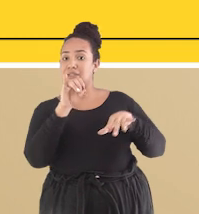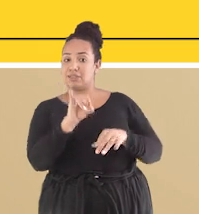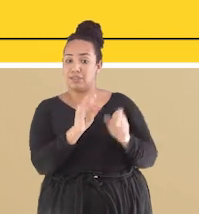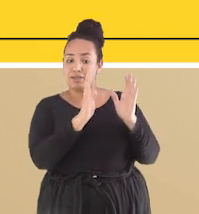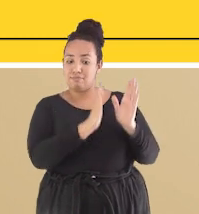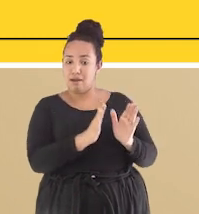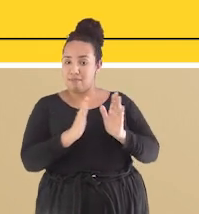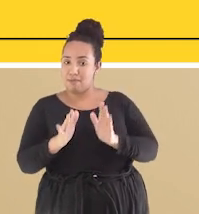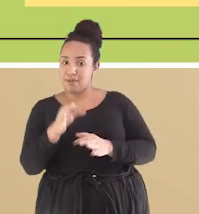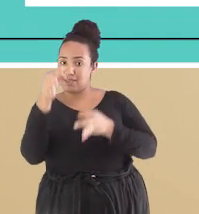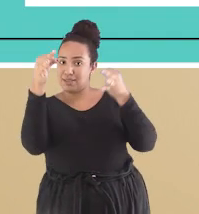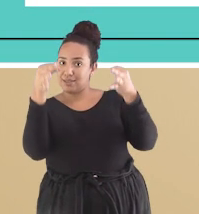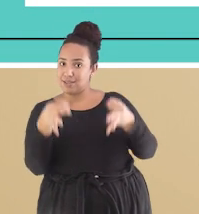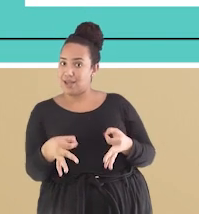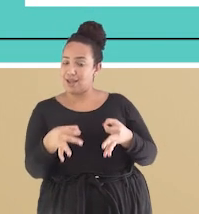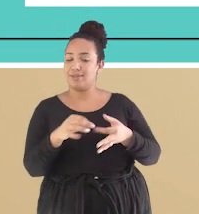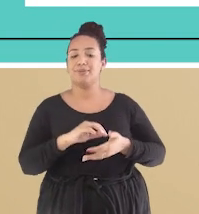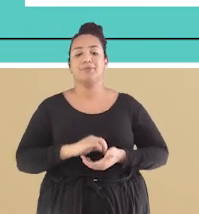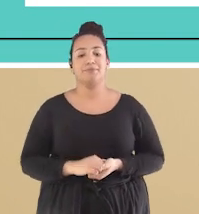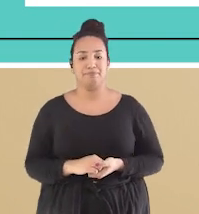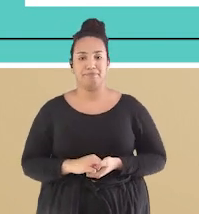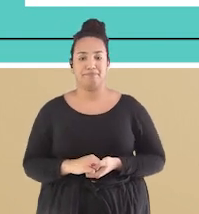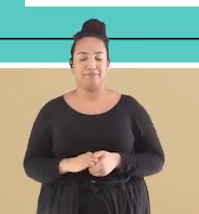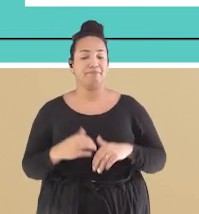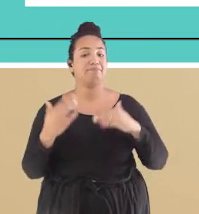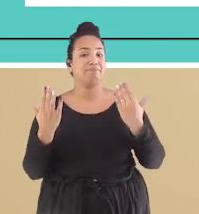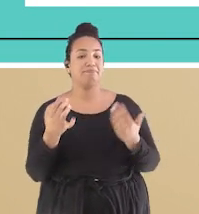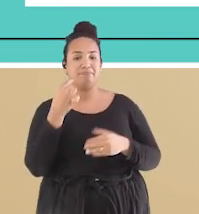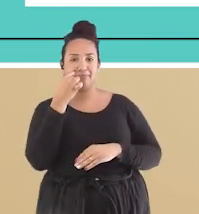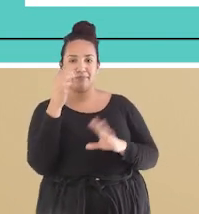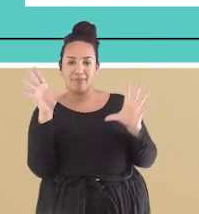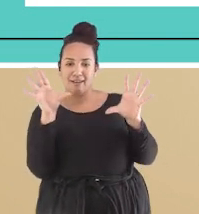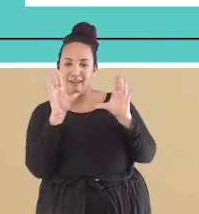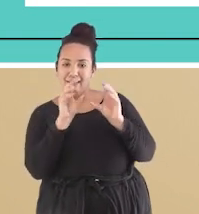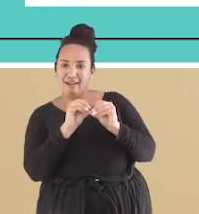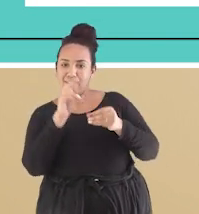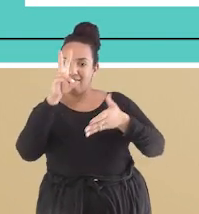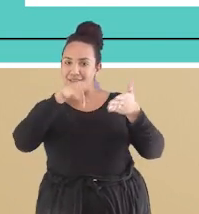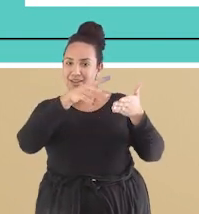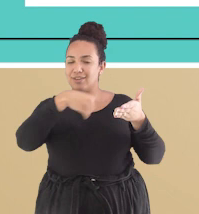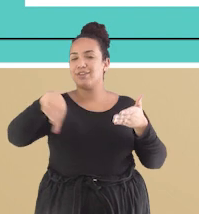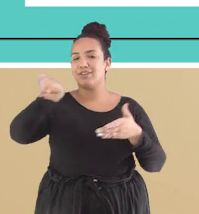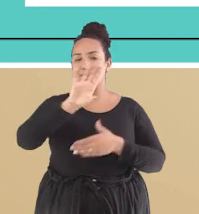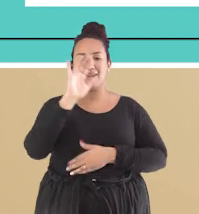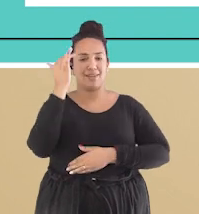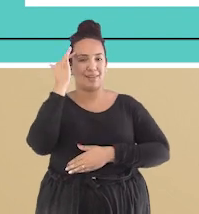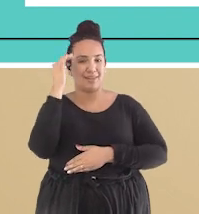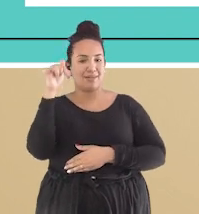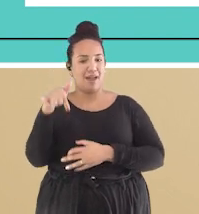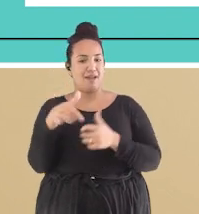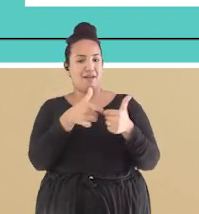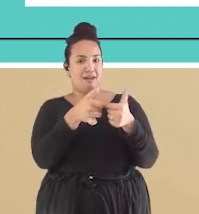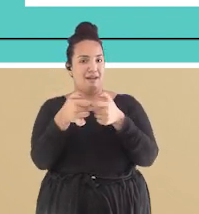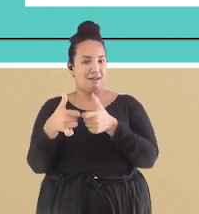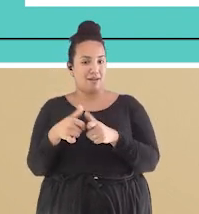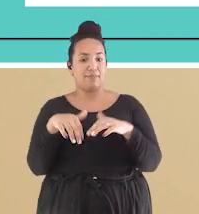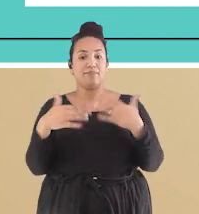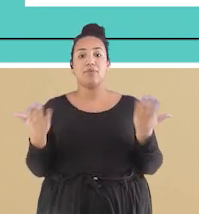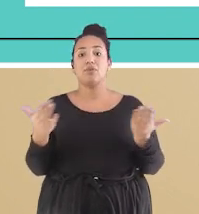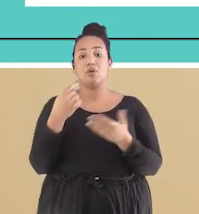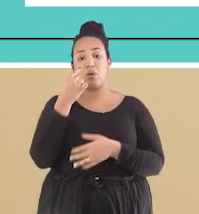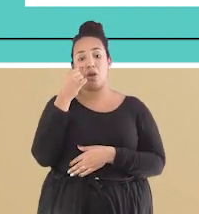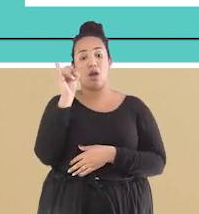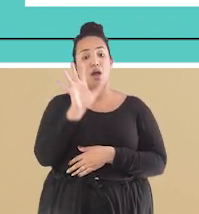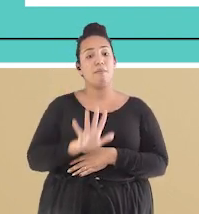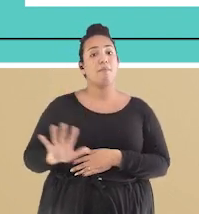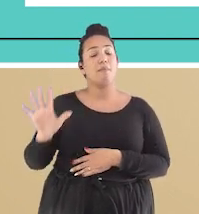corretos sejam tomados. À medida que lemos a resenha, vamos entendendo melhor sobre o jogo que é apresentado. Observem aí na